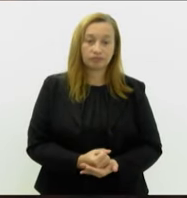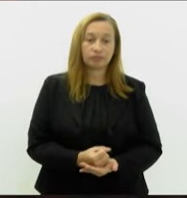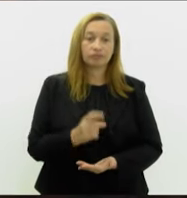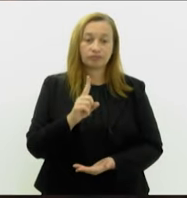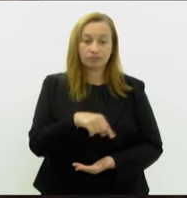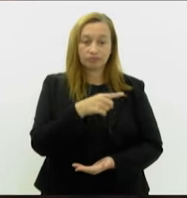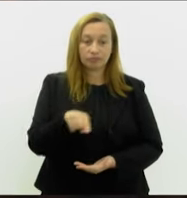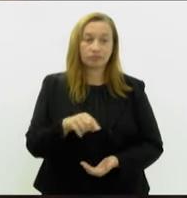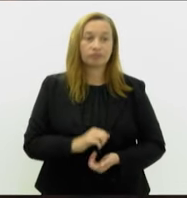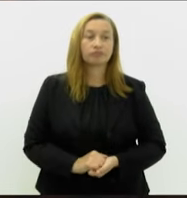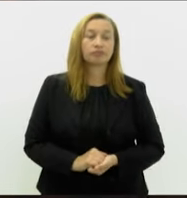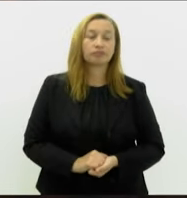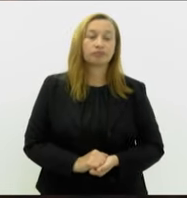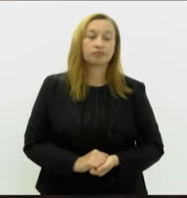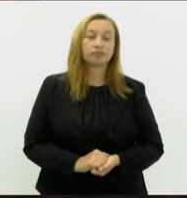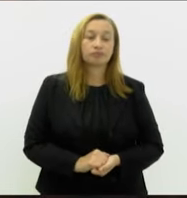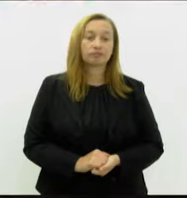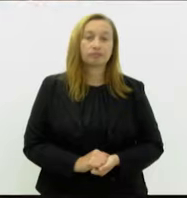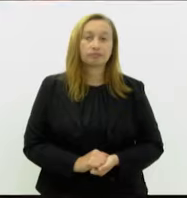rejeitado.